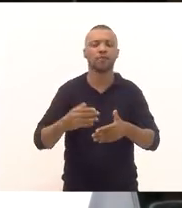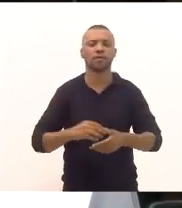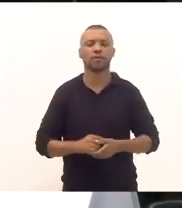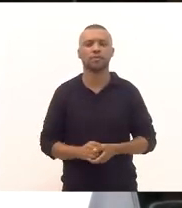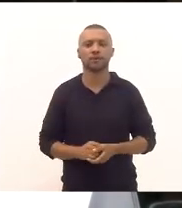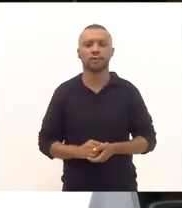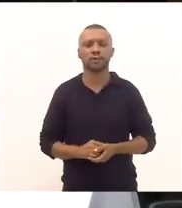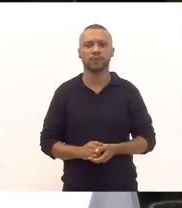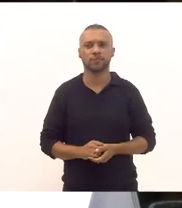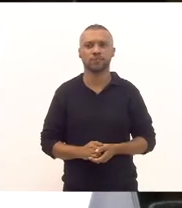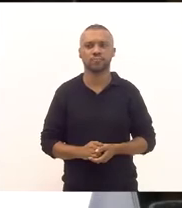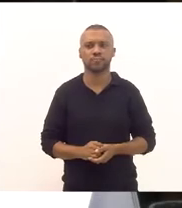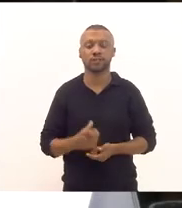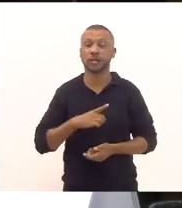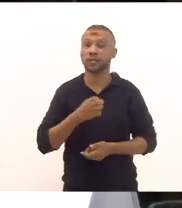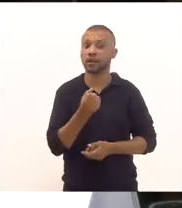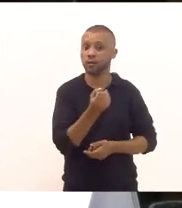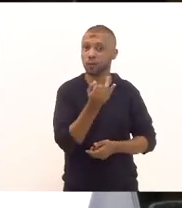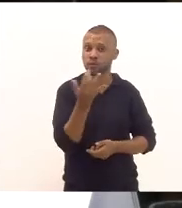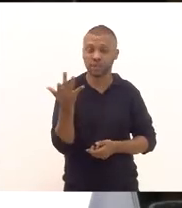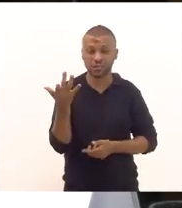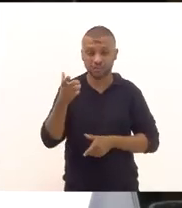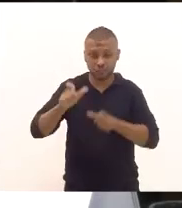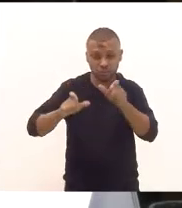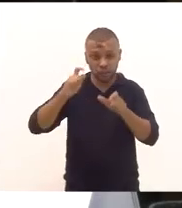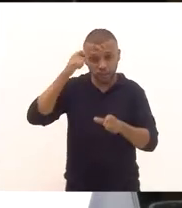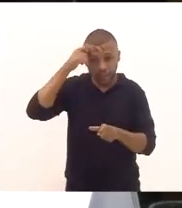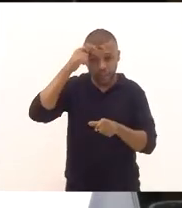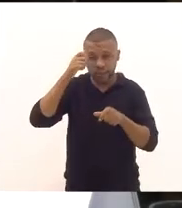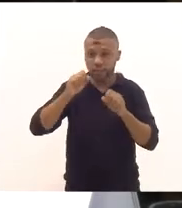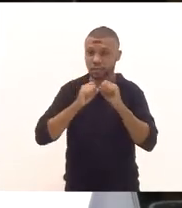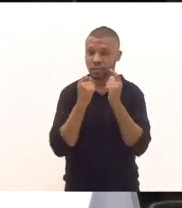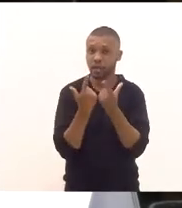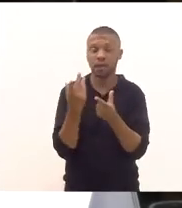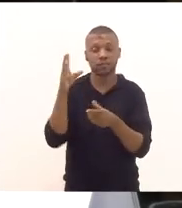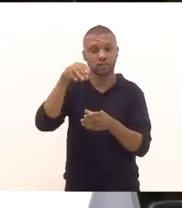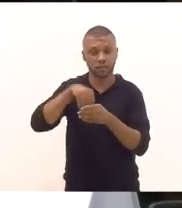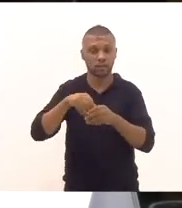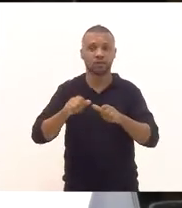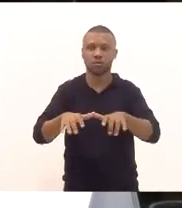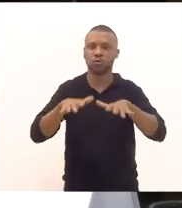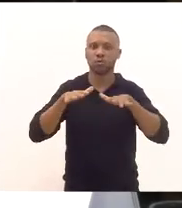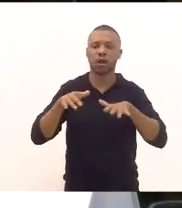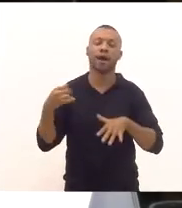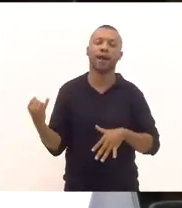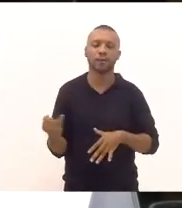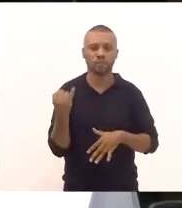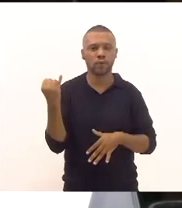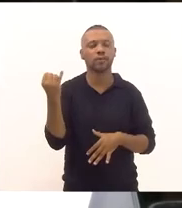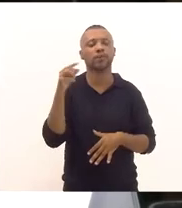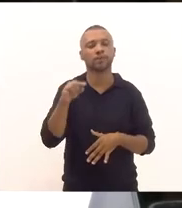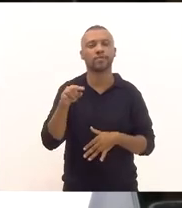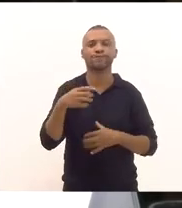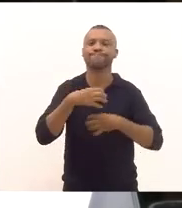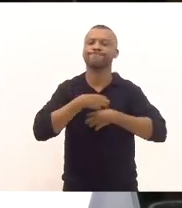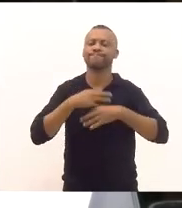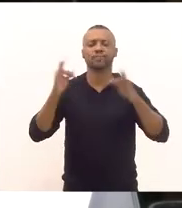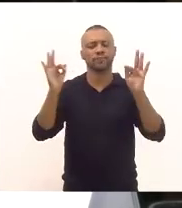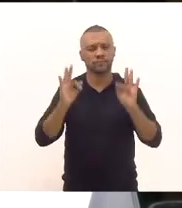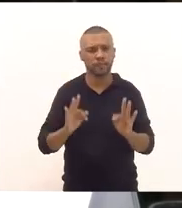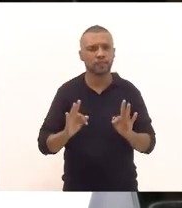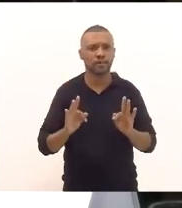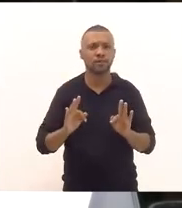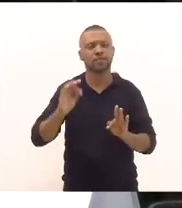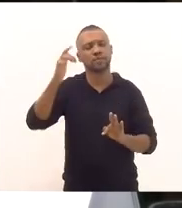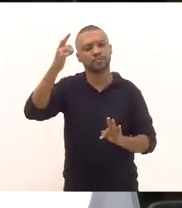com toda essa quantidade de pessoas negras aqui dentro dessa casa é sempre importante então feliz demais por